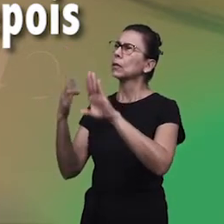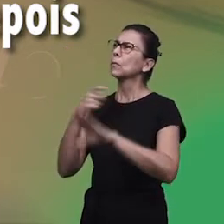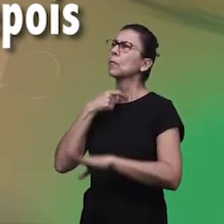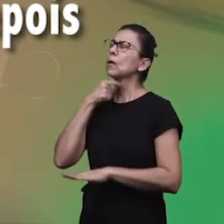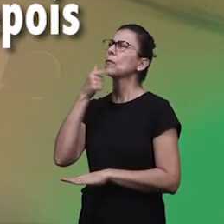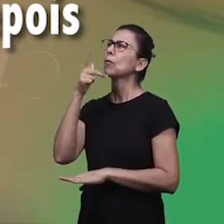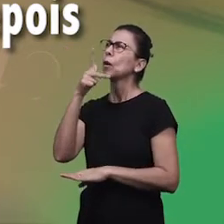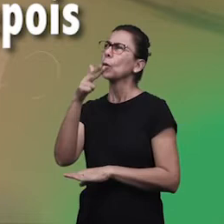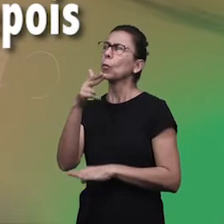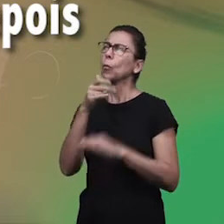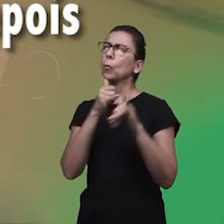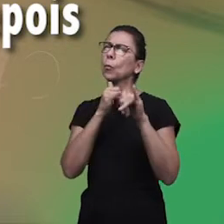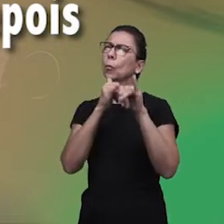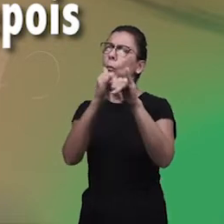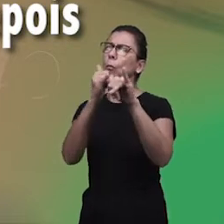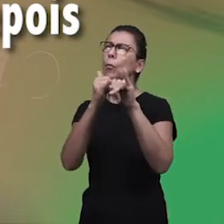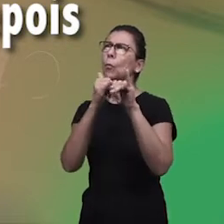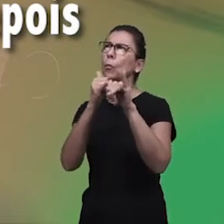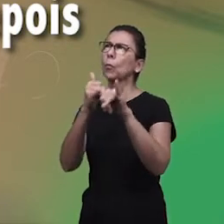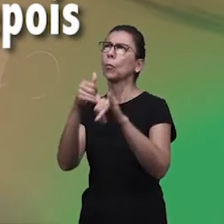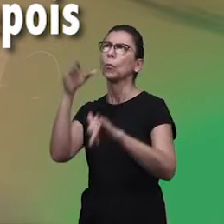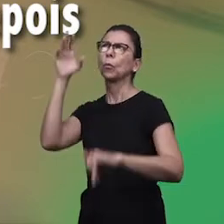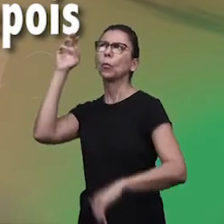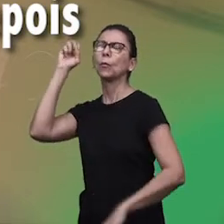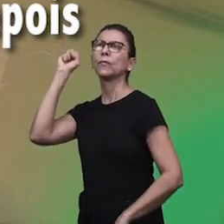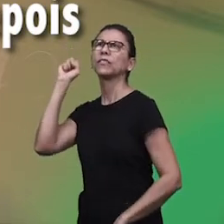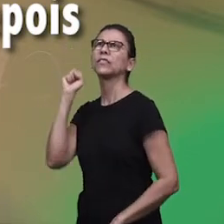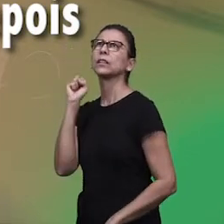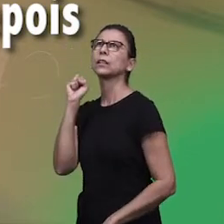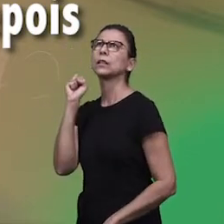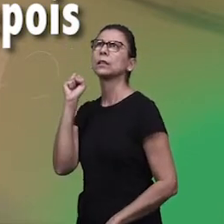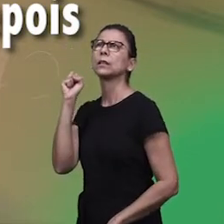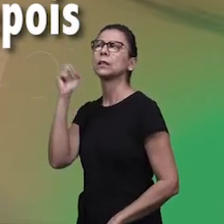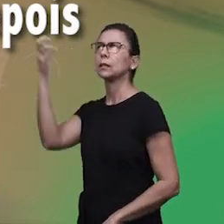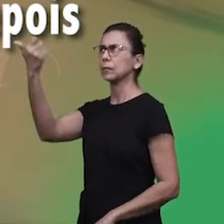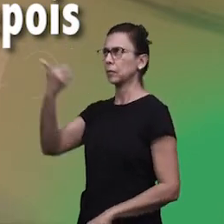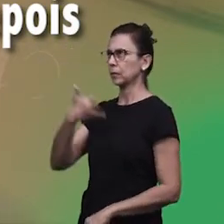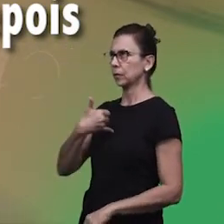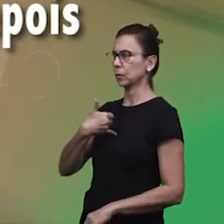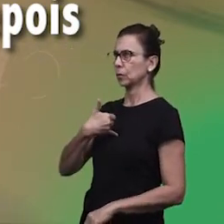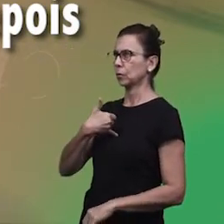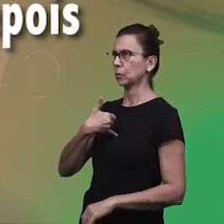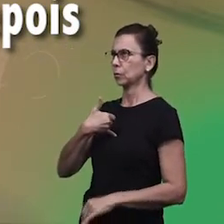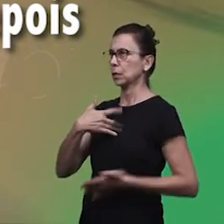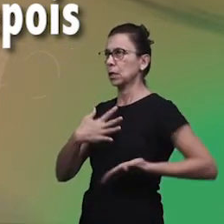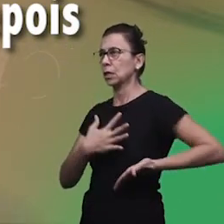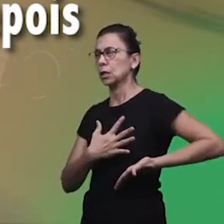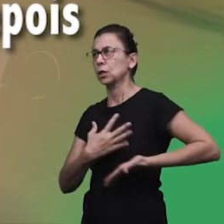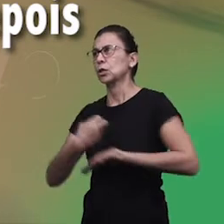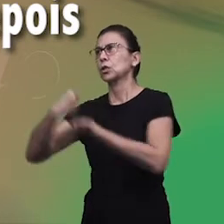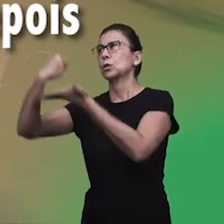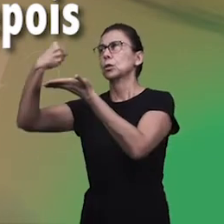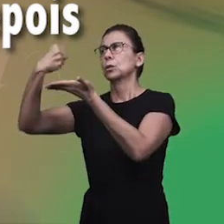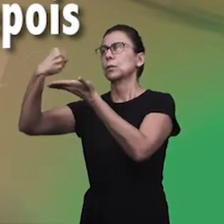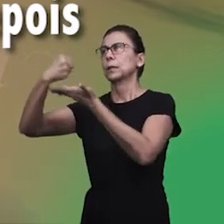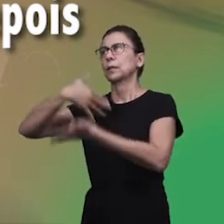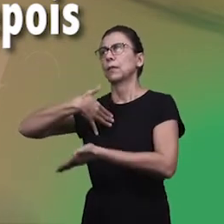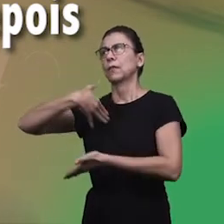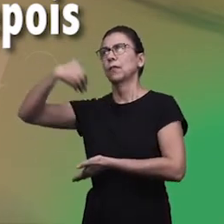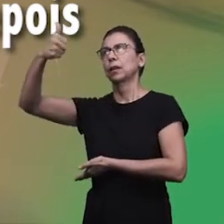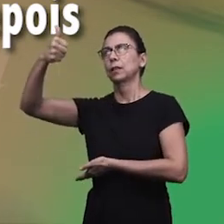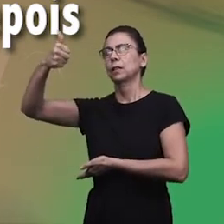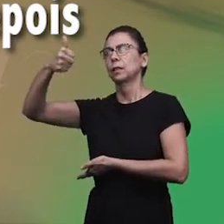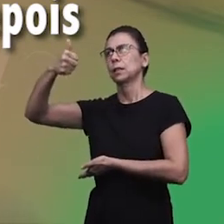de trombeta ouvira falar comigo, disse, sobe aqui, e mostrar-te-ei as coisas que depois